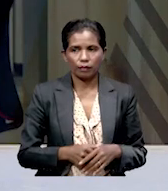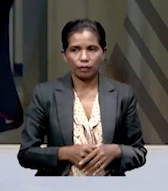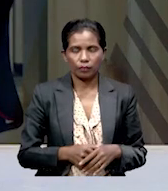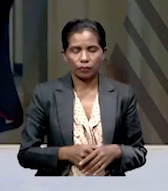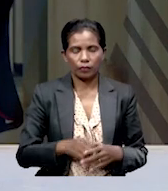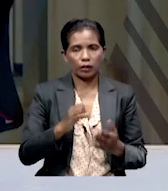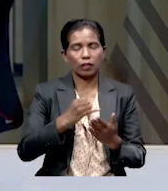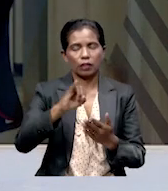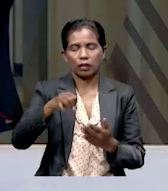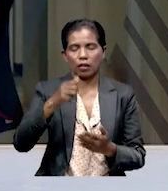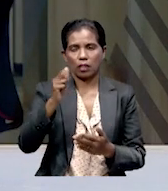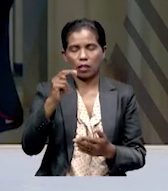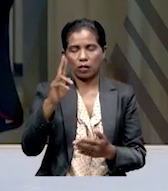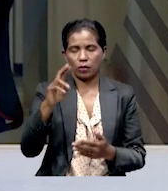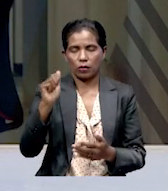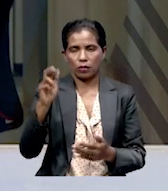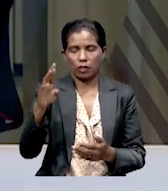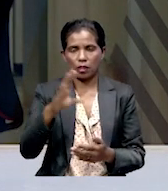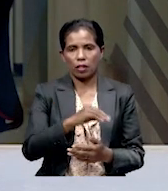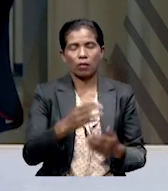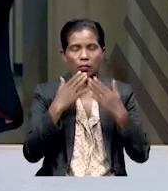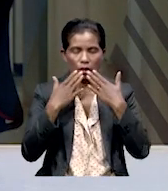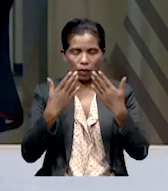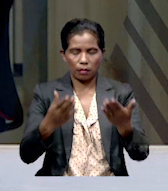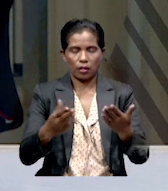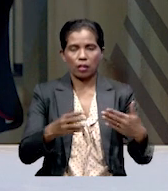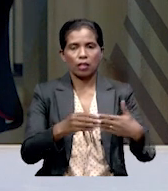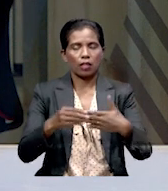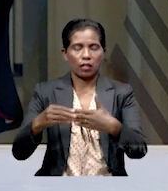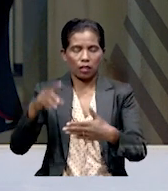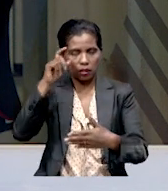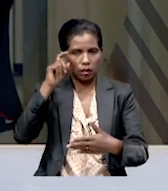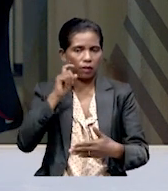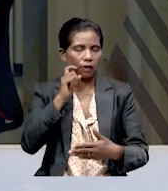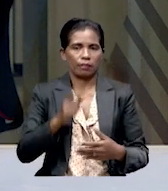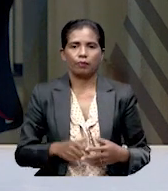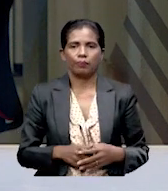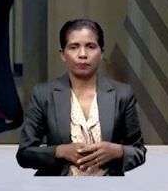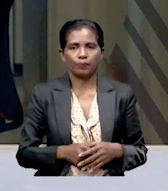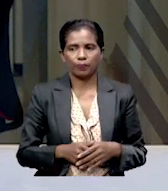Januari Suarez agradece baju líder nacional Kairala Senana Gusmão.